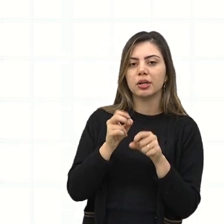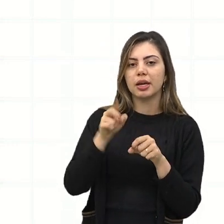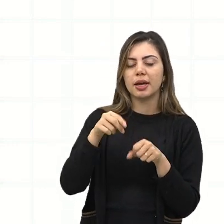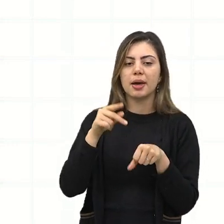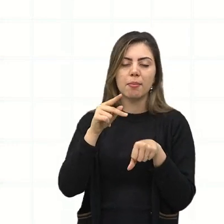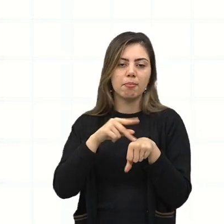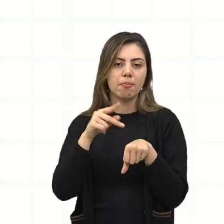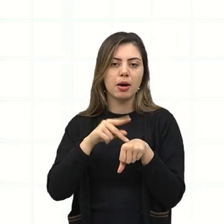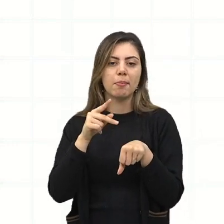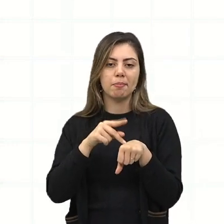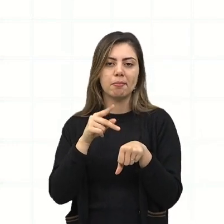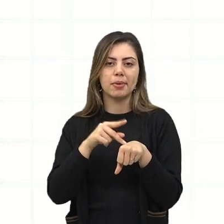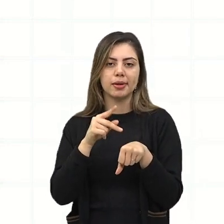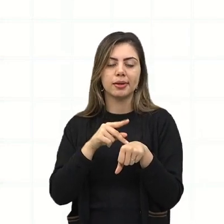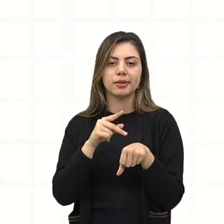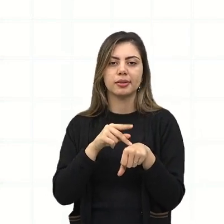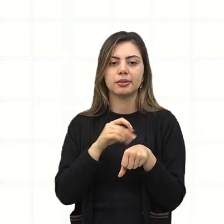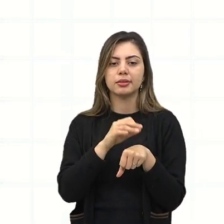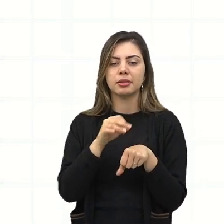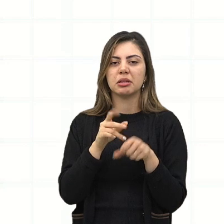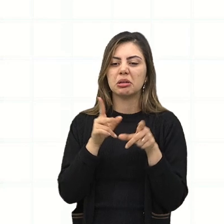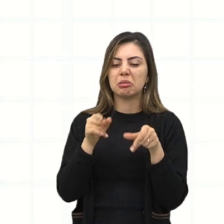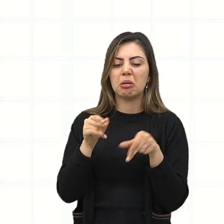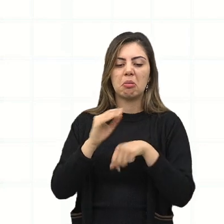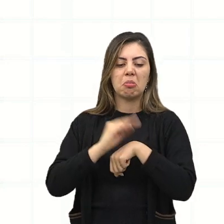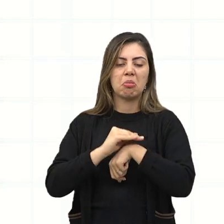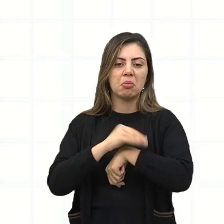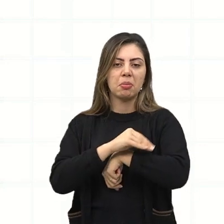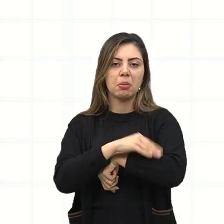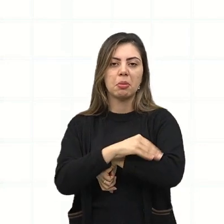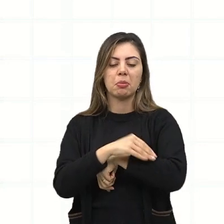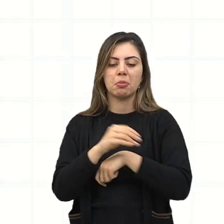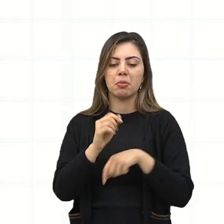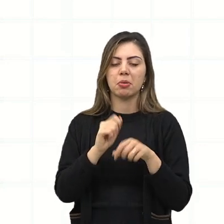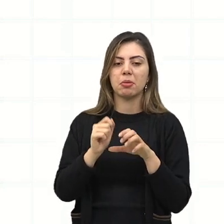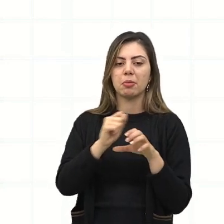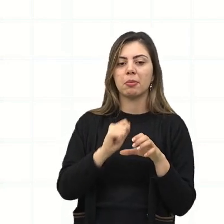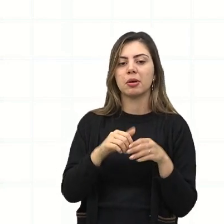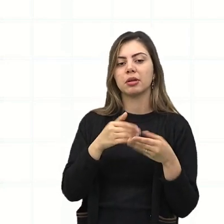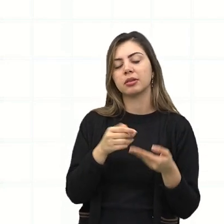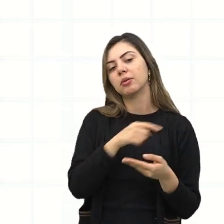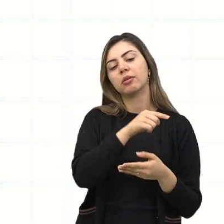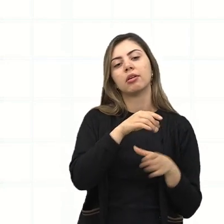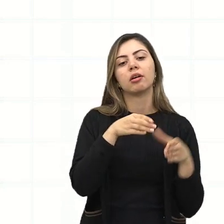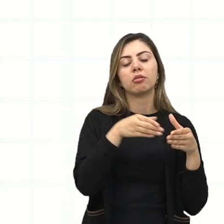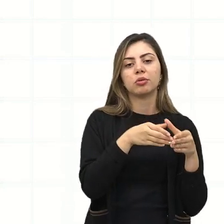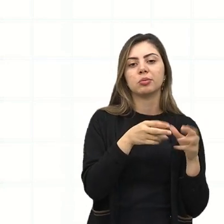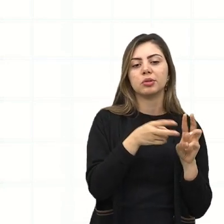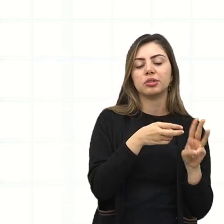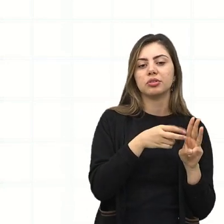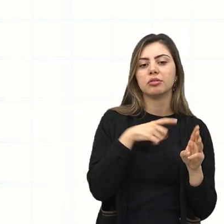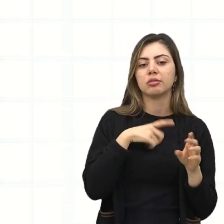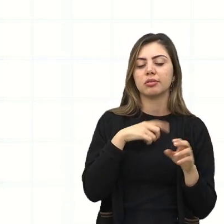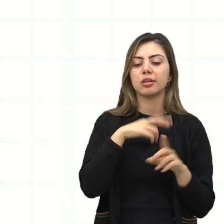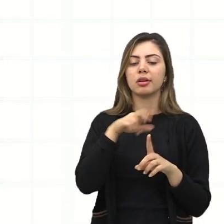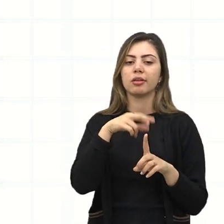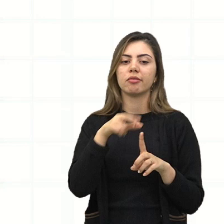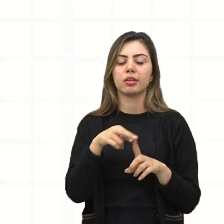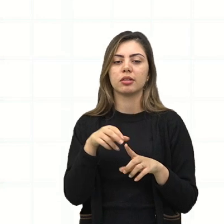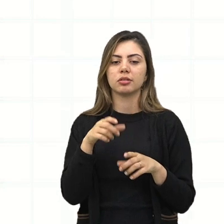formato formato de sapo, às vezes, né? E lá o Muiraquitã elas buscavam, então faz referência a